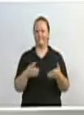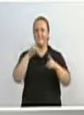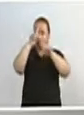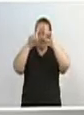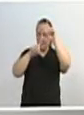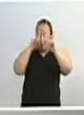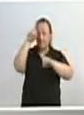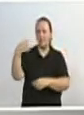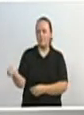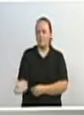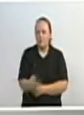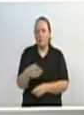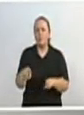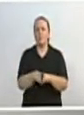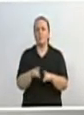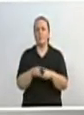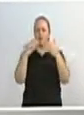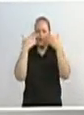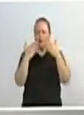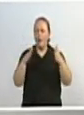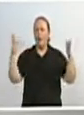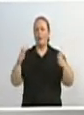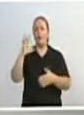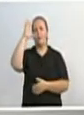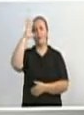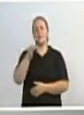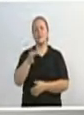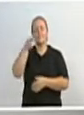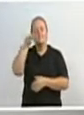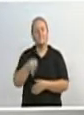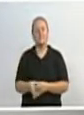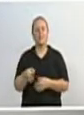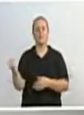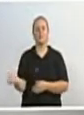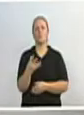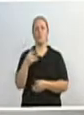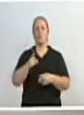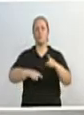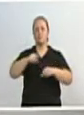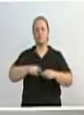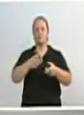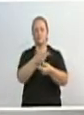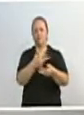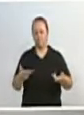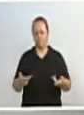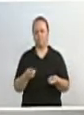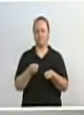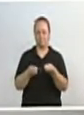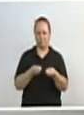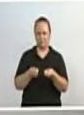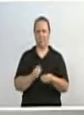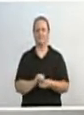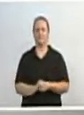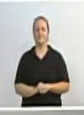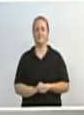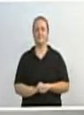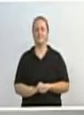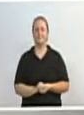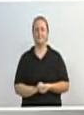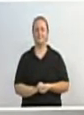de se ampliar e de se entender esses novos negócios. Senhores, eu gostaria de dizer que, para